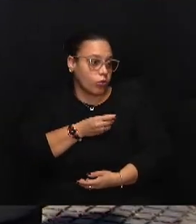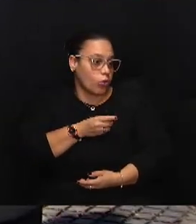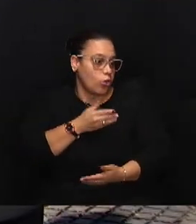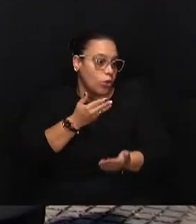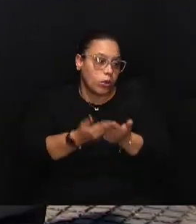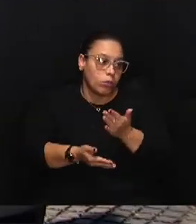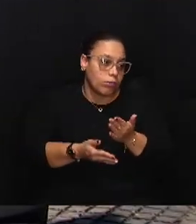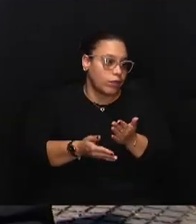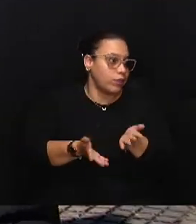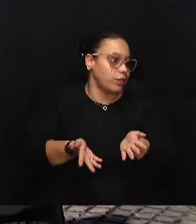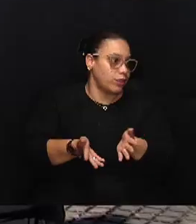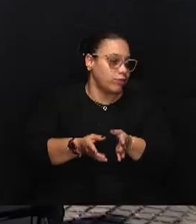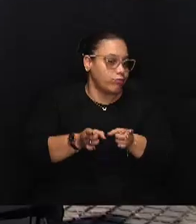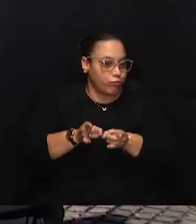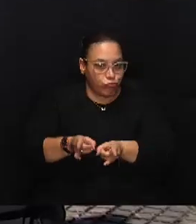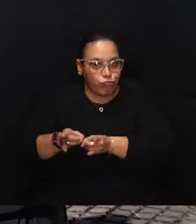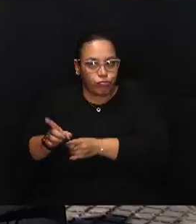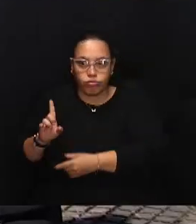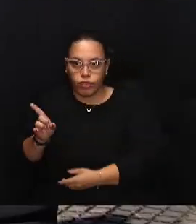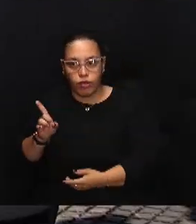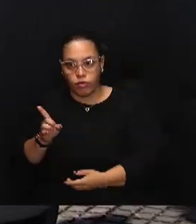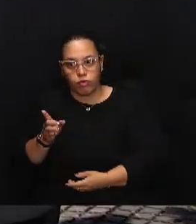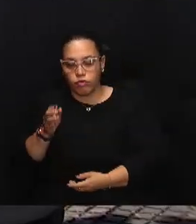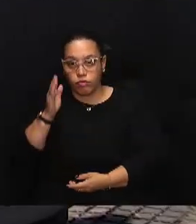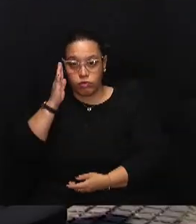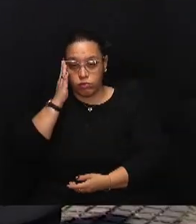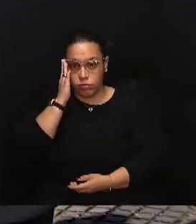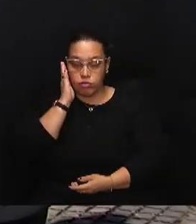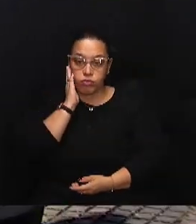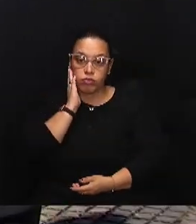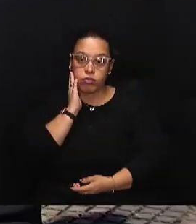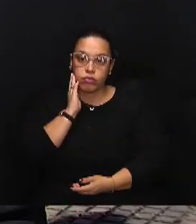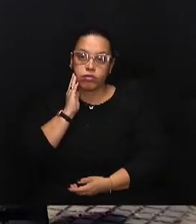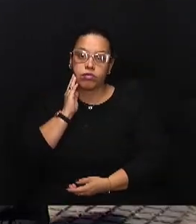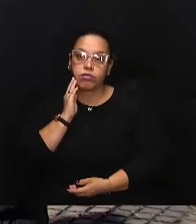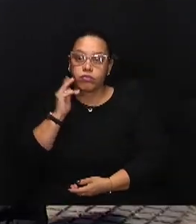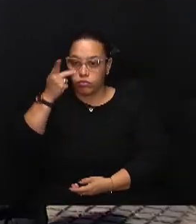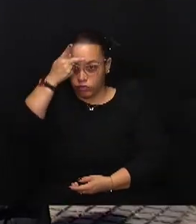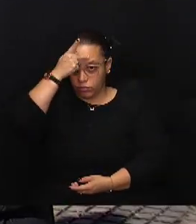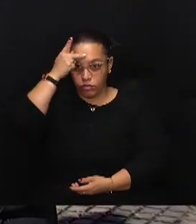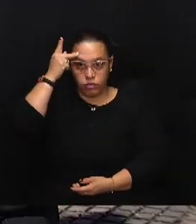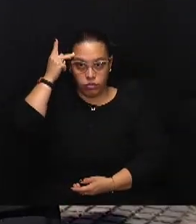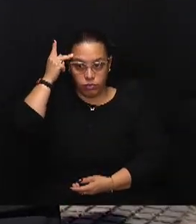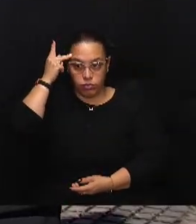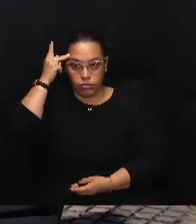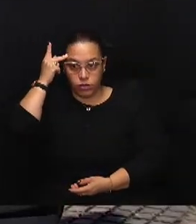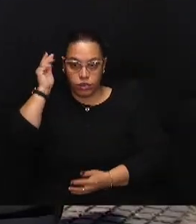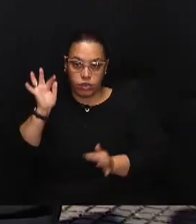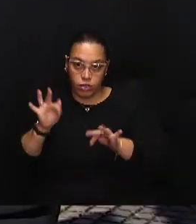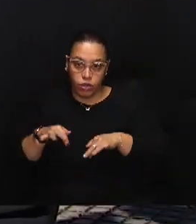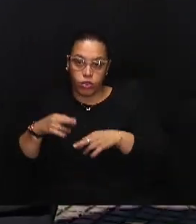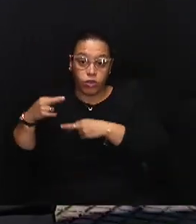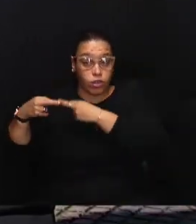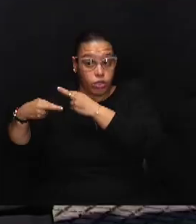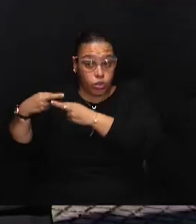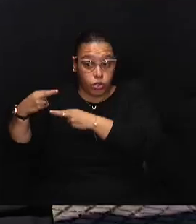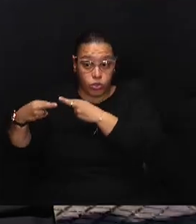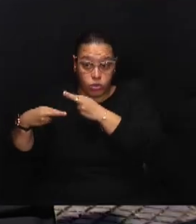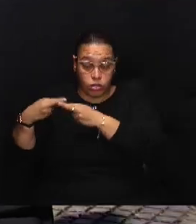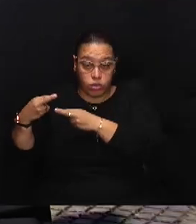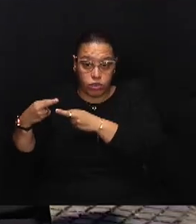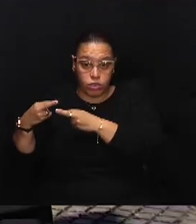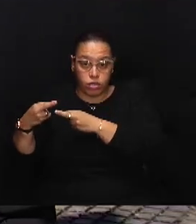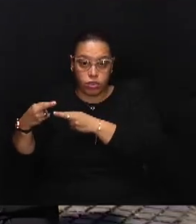processo difícil. De sepultamento. A gente não tem as pessoas que vêm aqui por finalidade religiosa nos